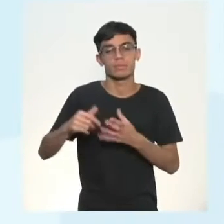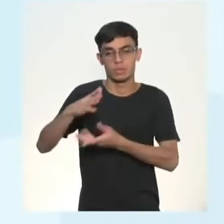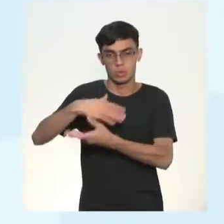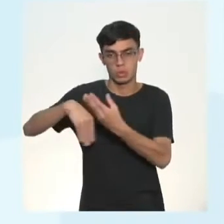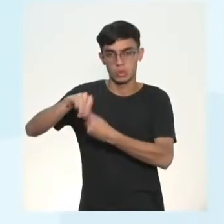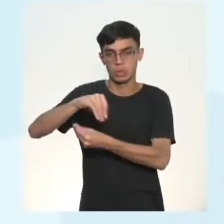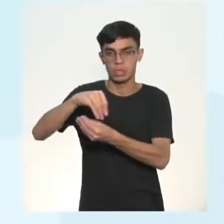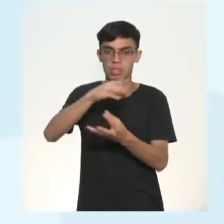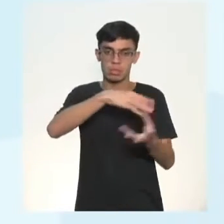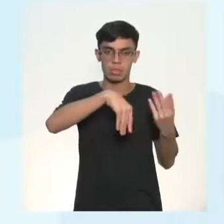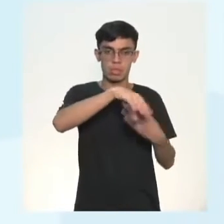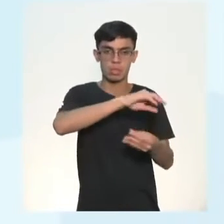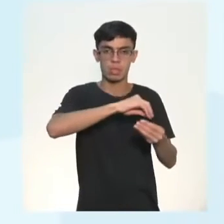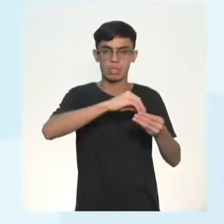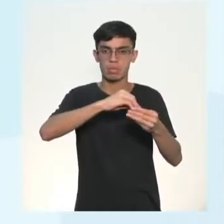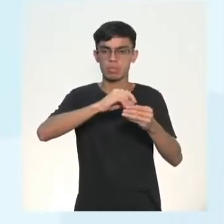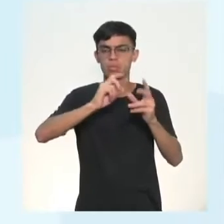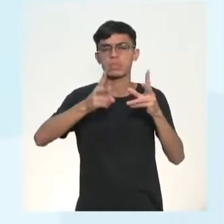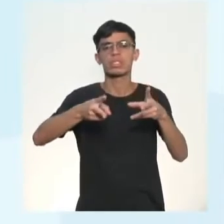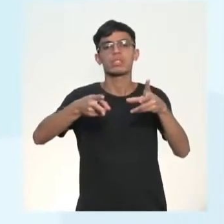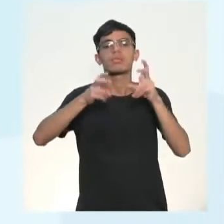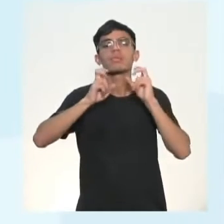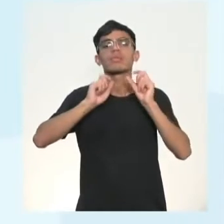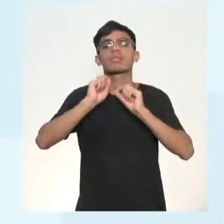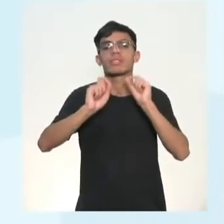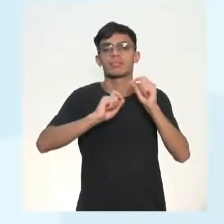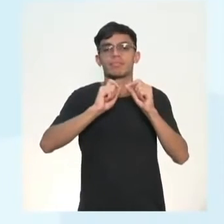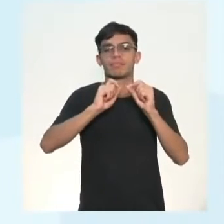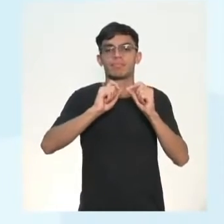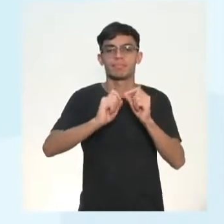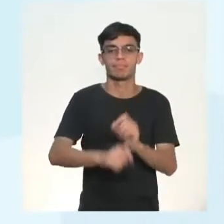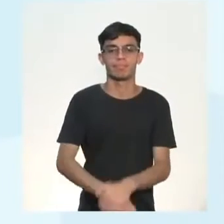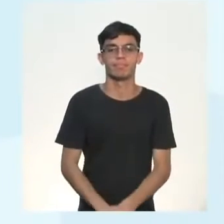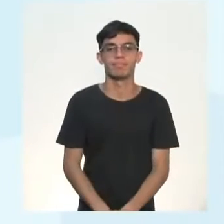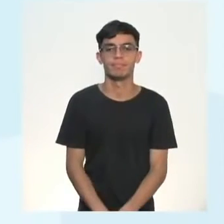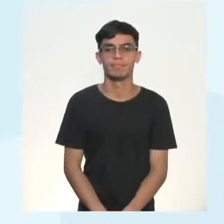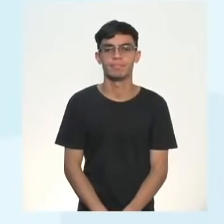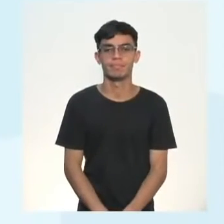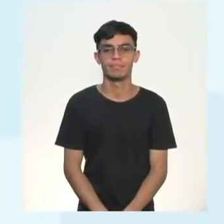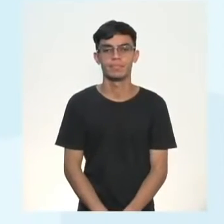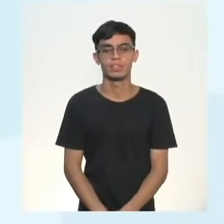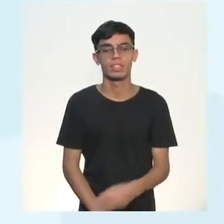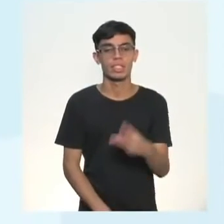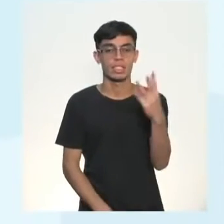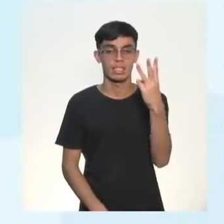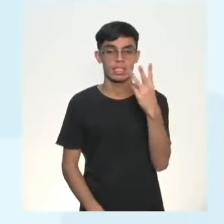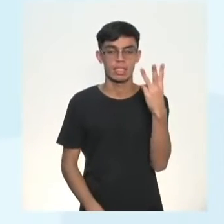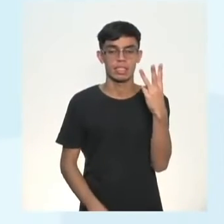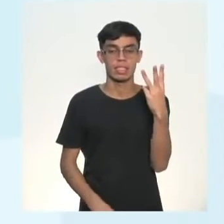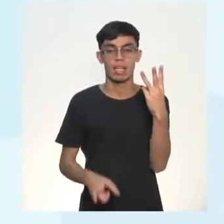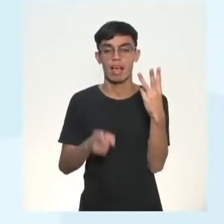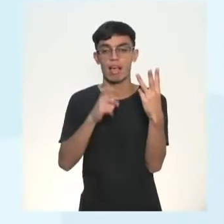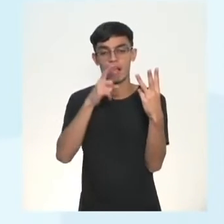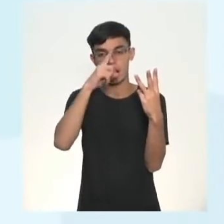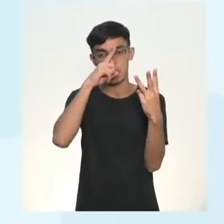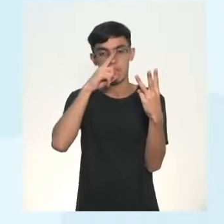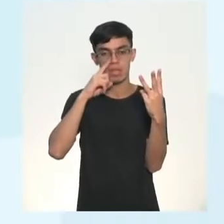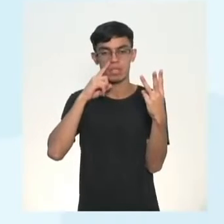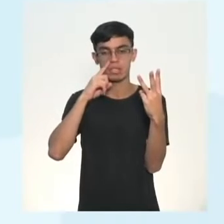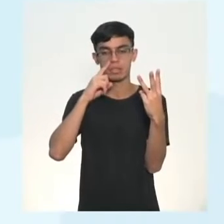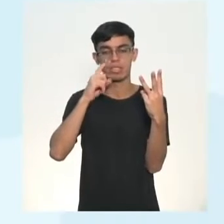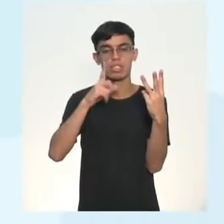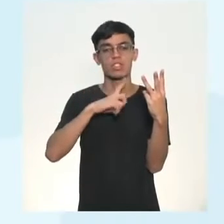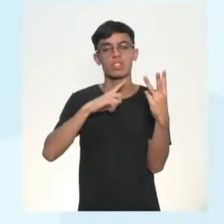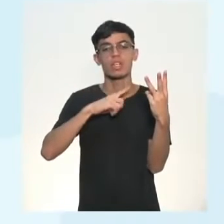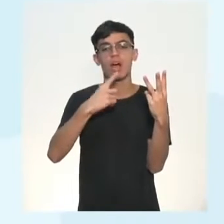Ele percebeu essa proporção. Tá? Sempre, para cada 3 ervilhas amarelas, nascia uma